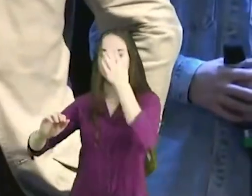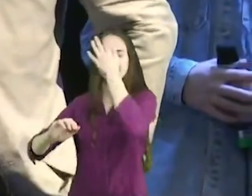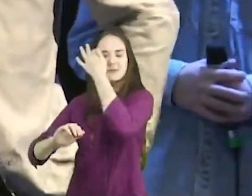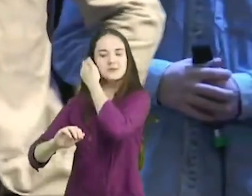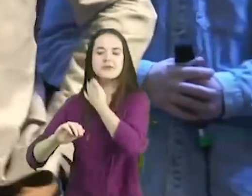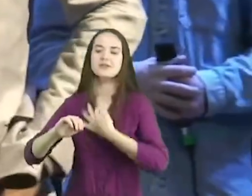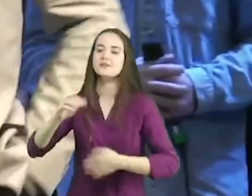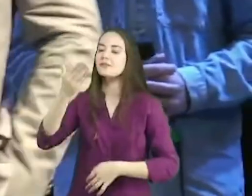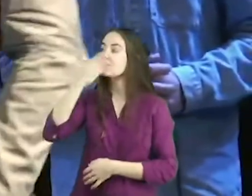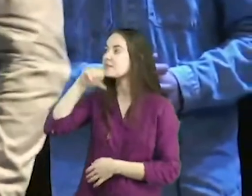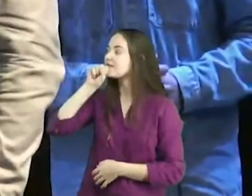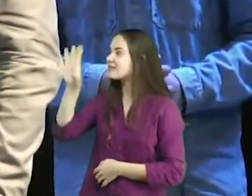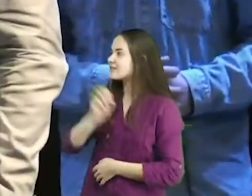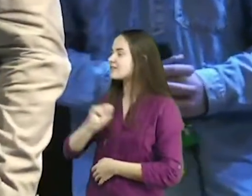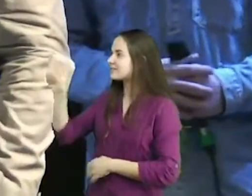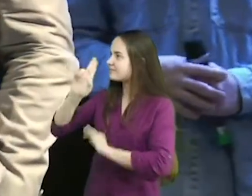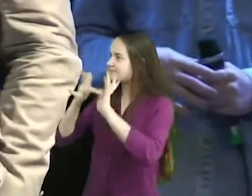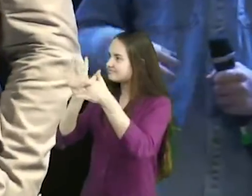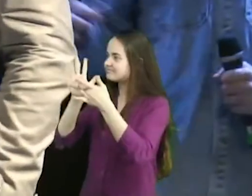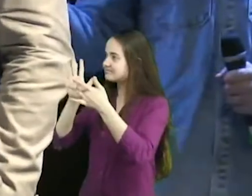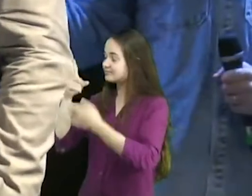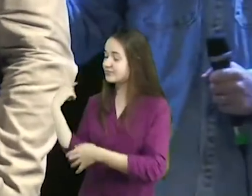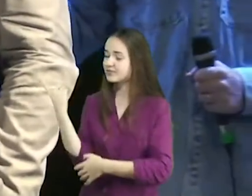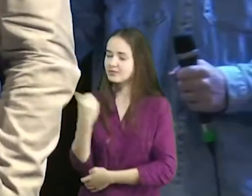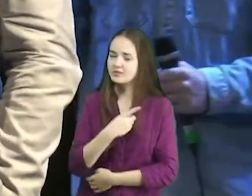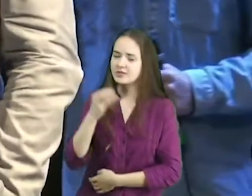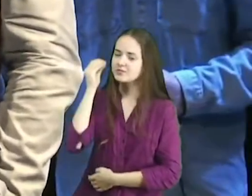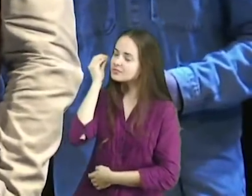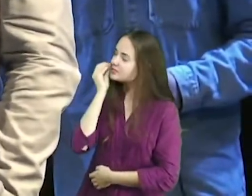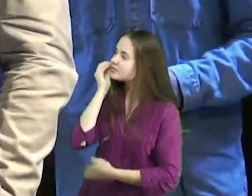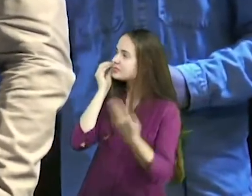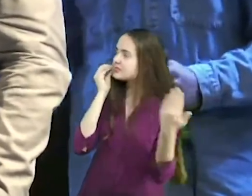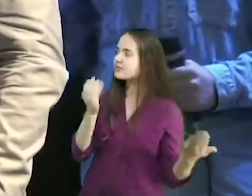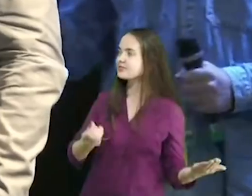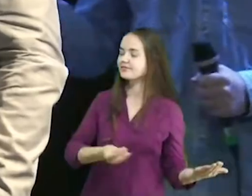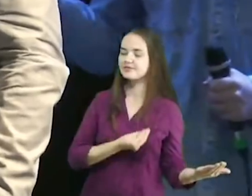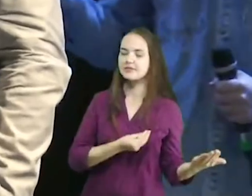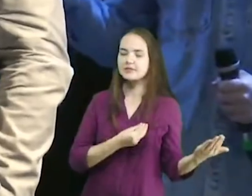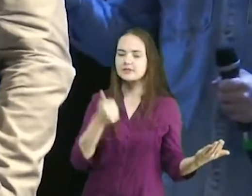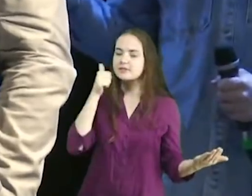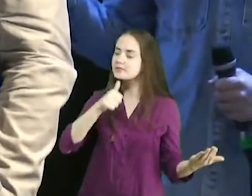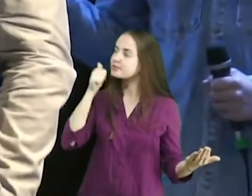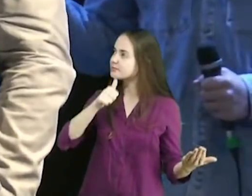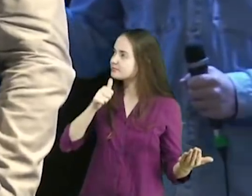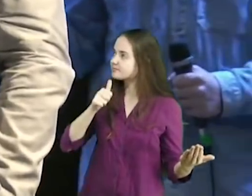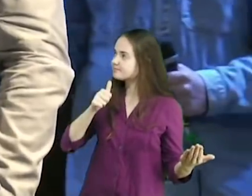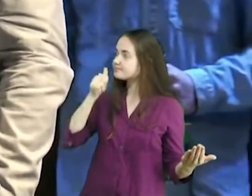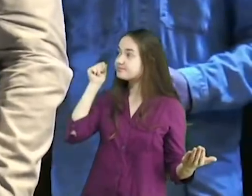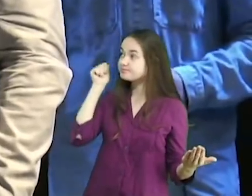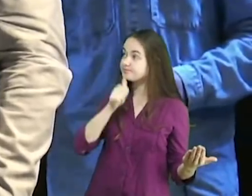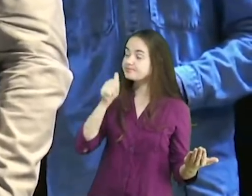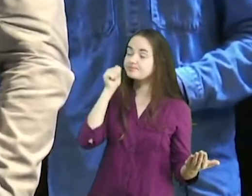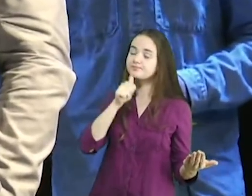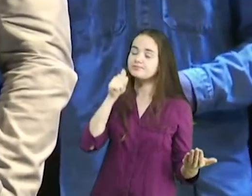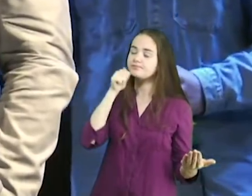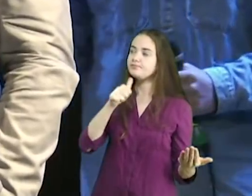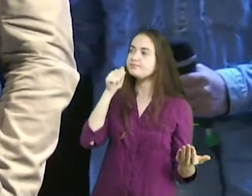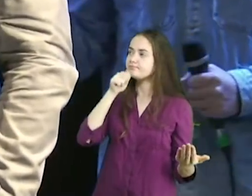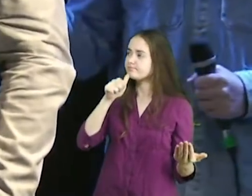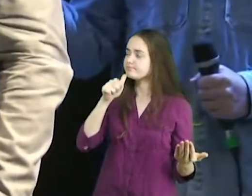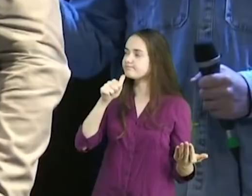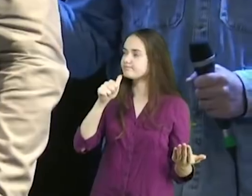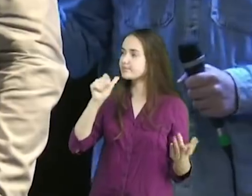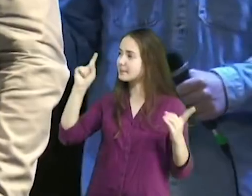nós experimentamos pela vida dessa mulher, uma mulher que